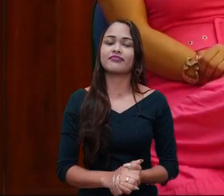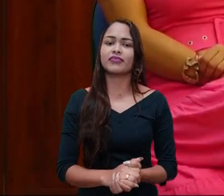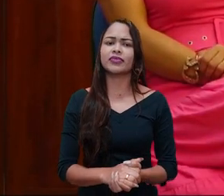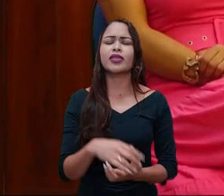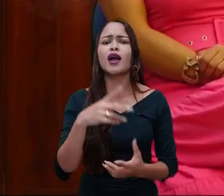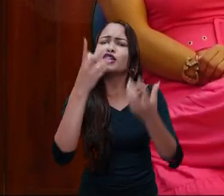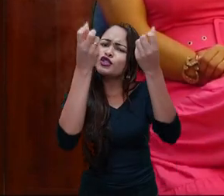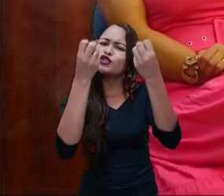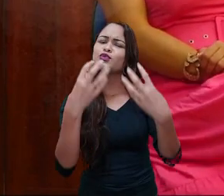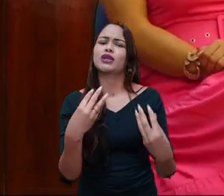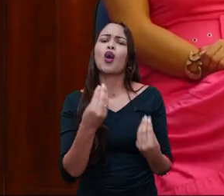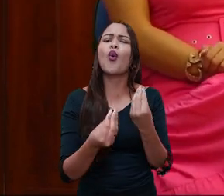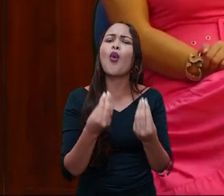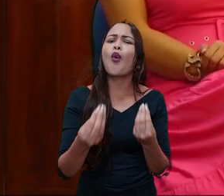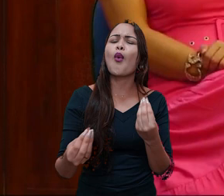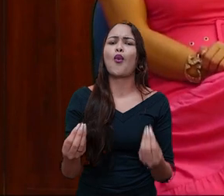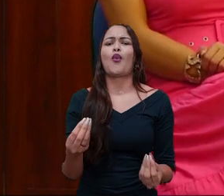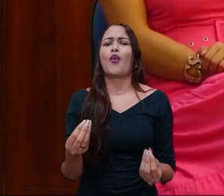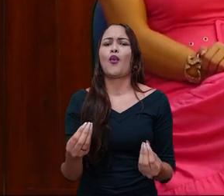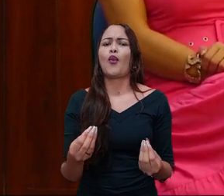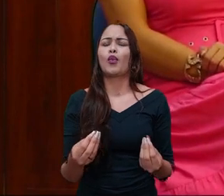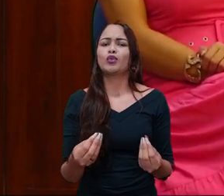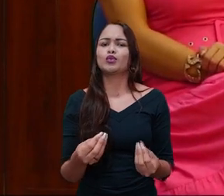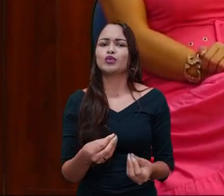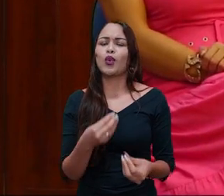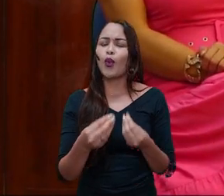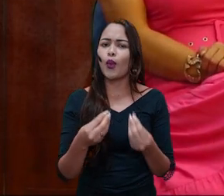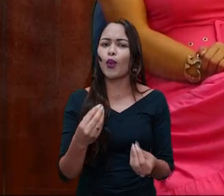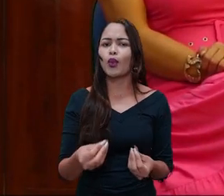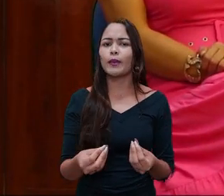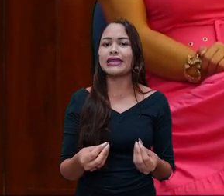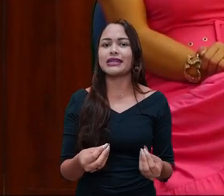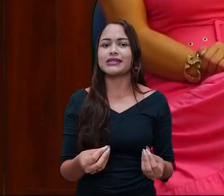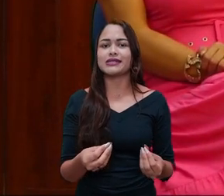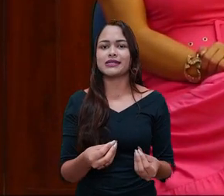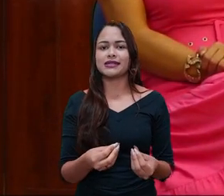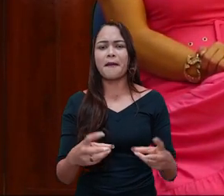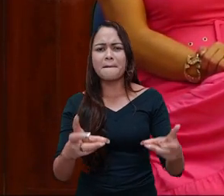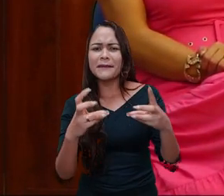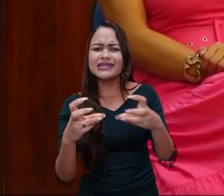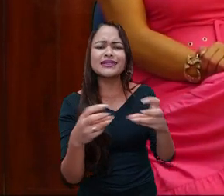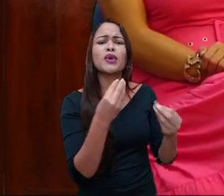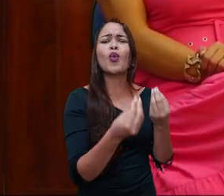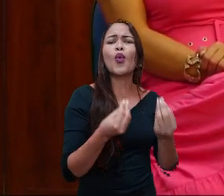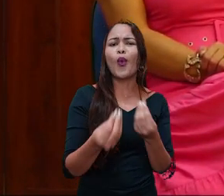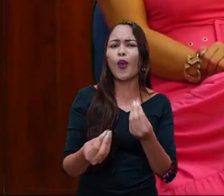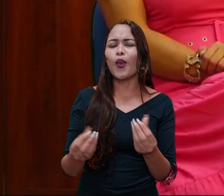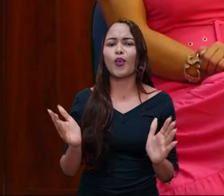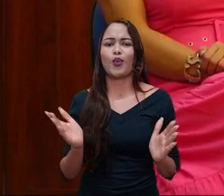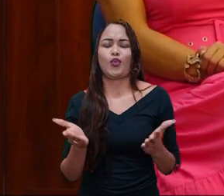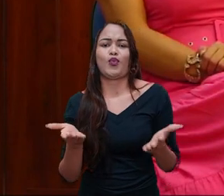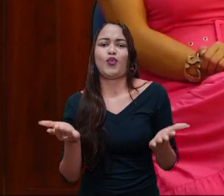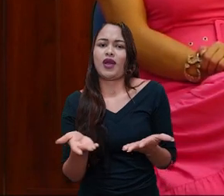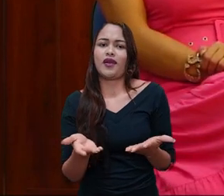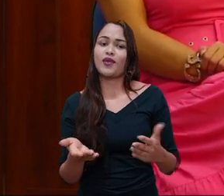Conte um pouco, essas habilidades você percebeu logo que ele foi seu aluno e depois se pendurou até agora na entrada